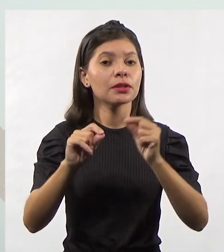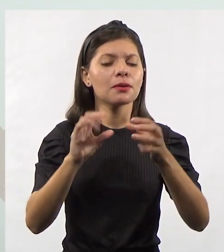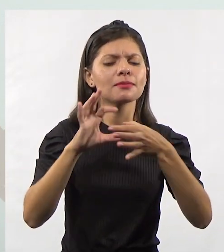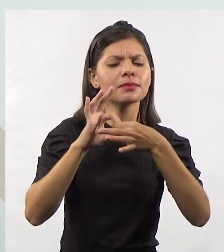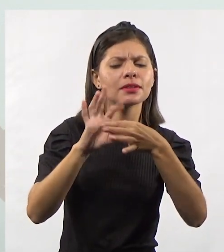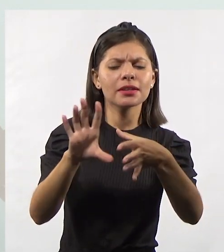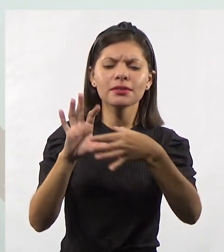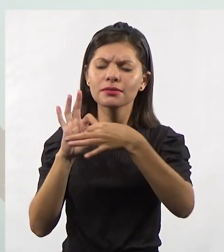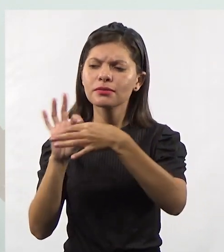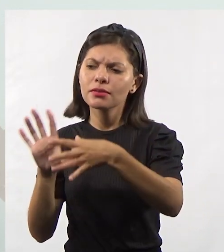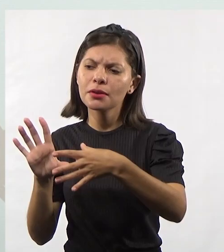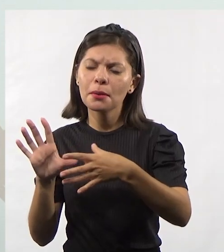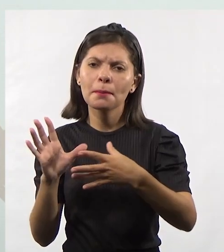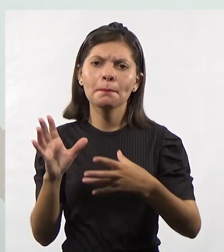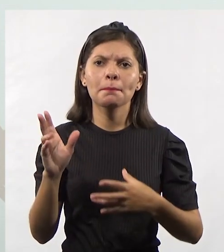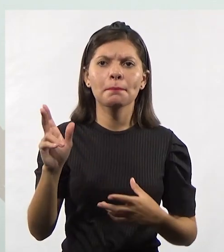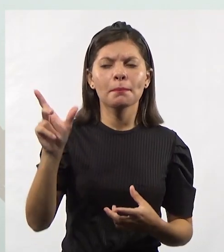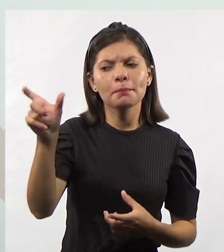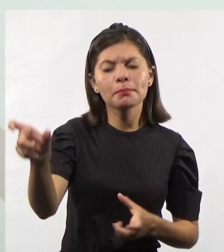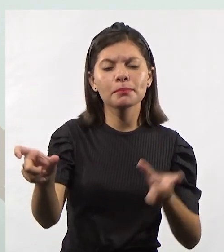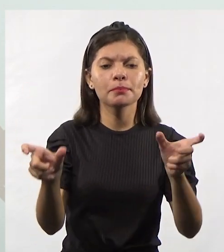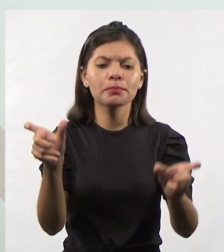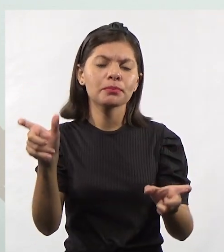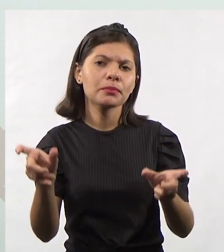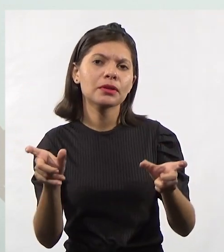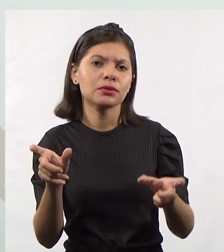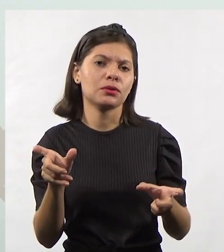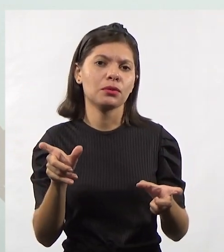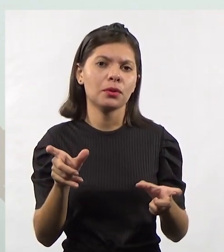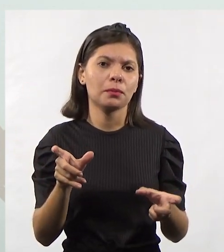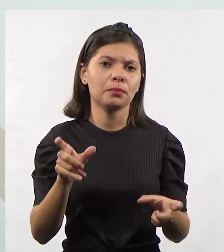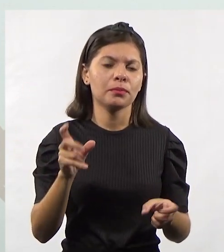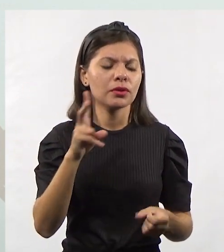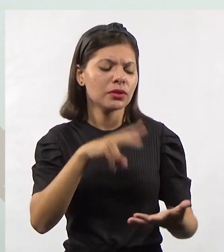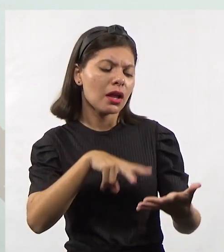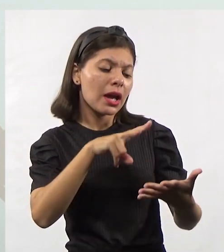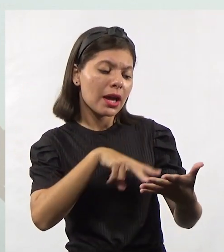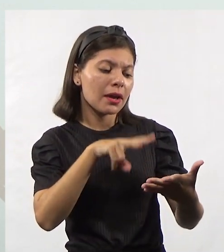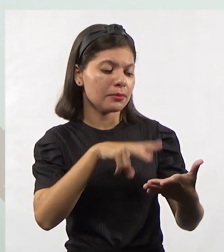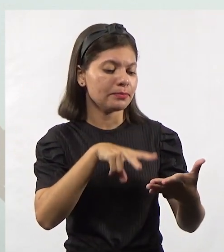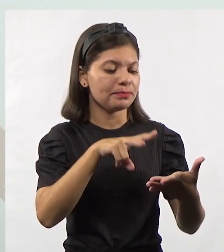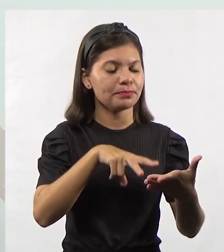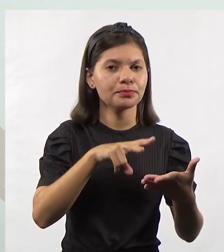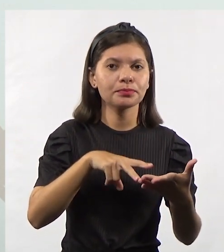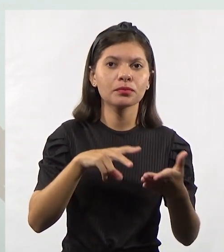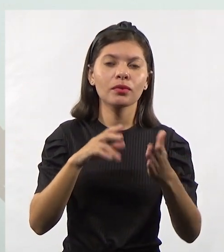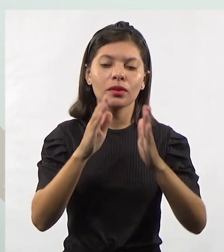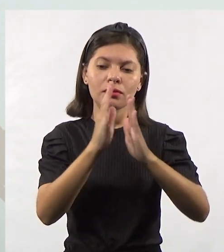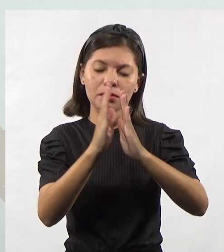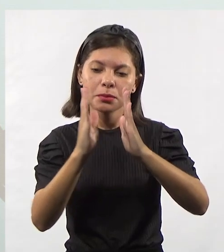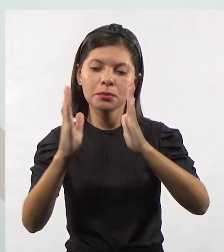qualquer pessoa é um documentos que estão em Domínio Público estão na Biblioteca Municipal Nova biblioteca Estadual